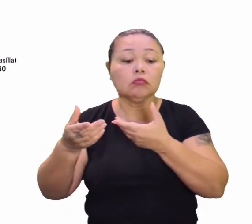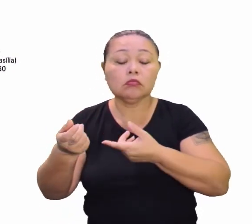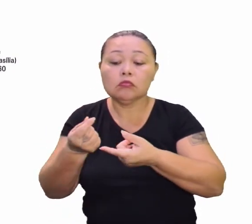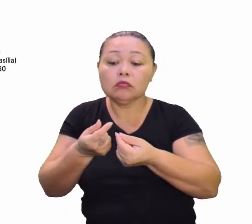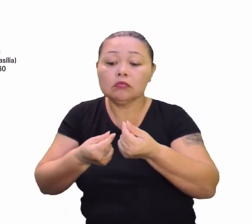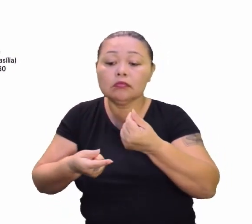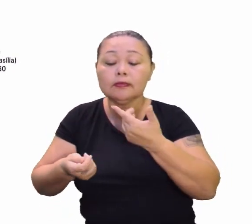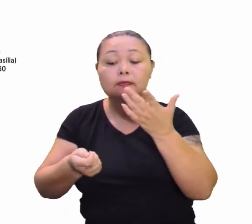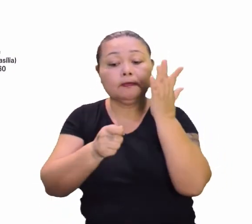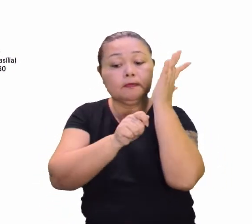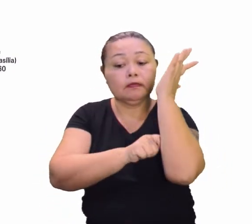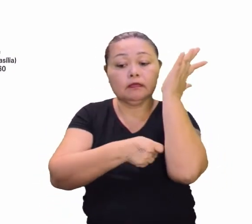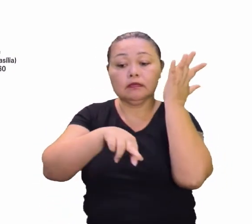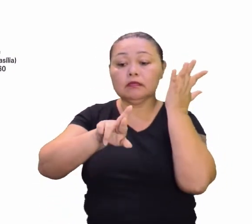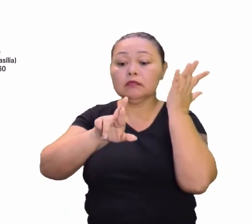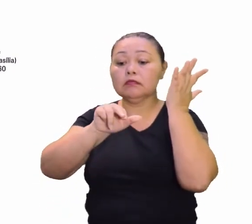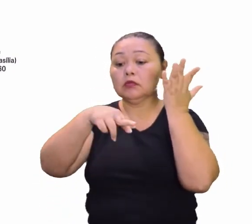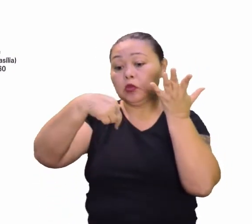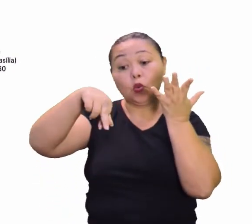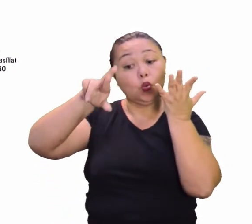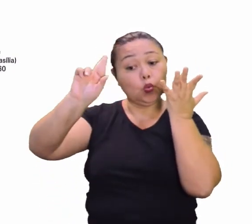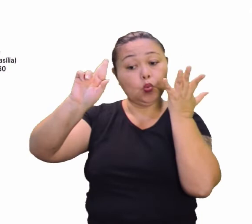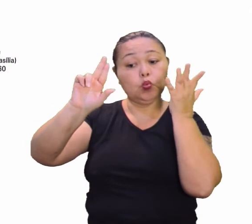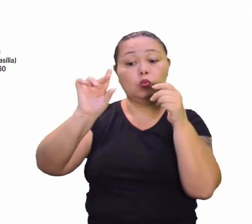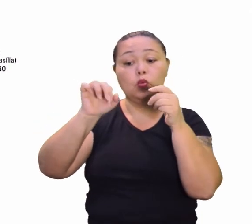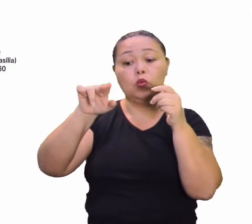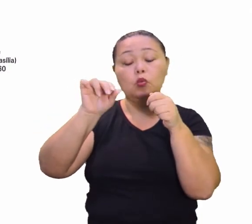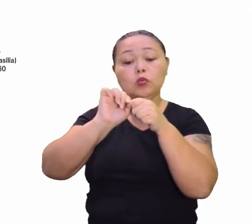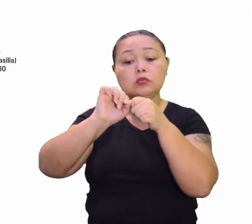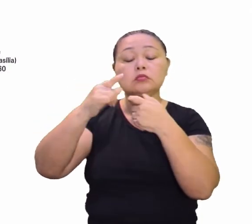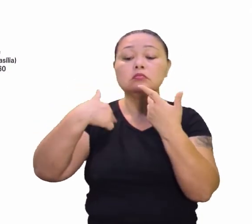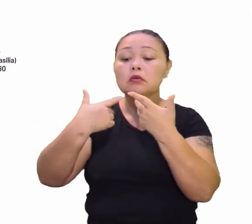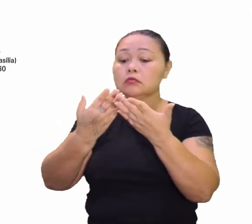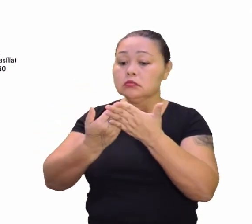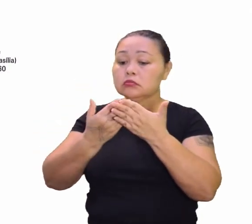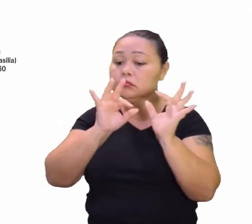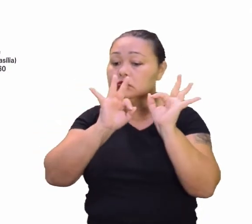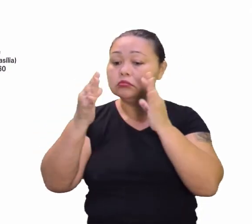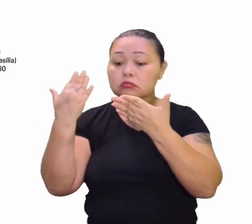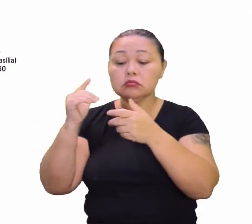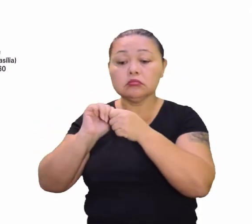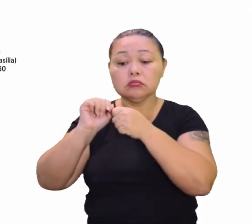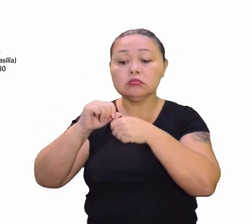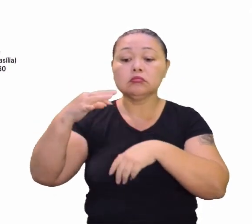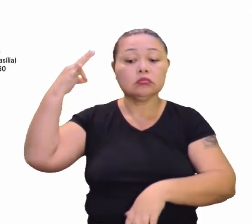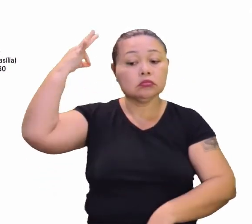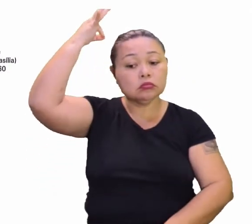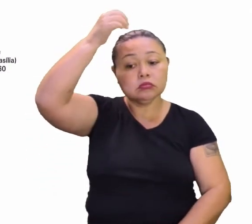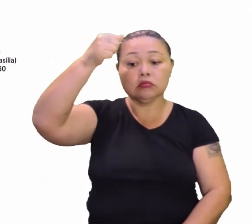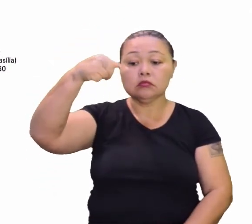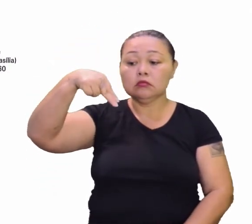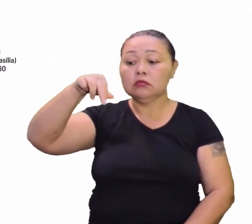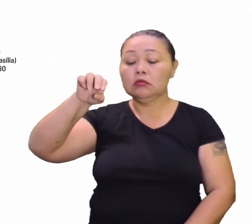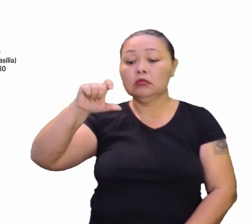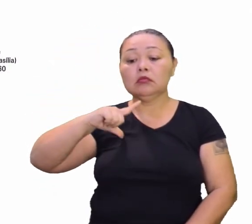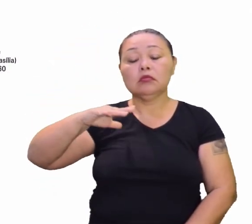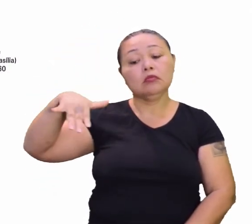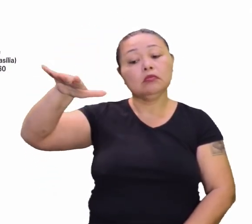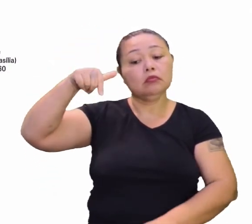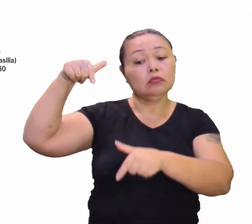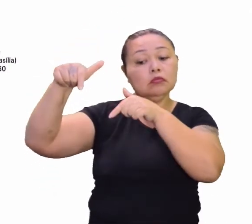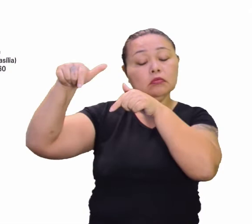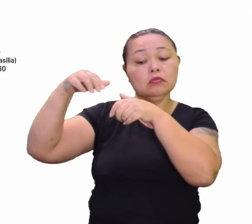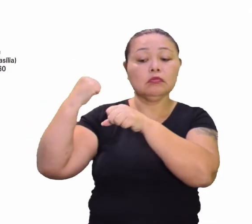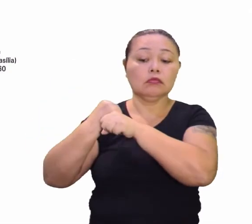pelos comerciantes e seringalistas, como eu falei nas aulas anteriores também, porque lá em Santo Antônio a gente tinha a galera que trabalhava,